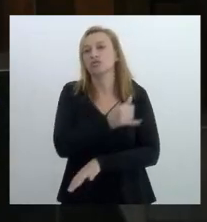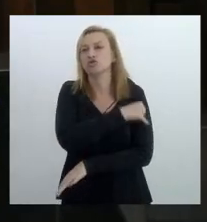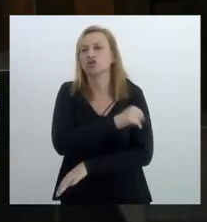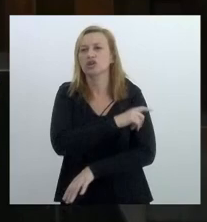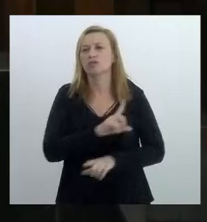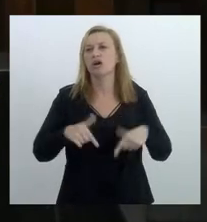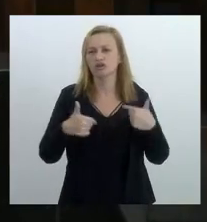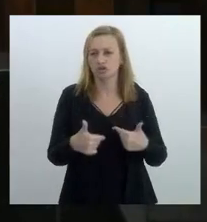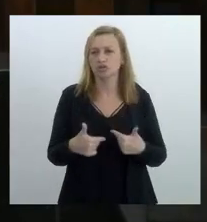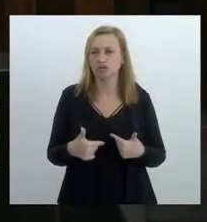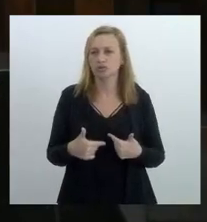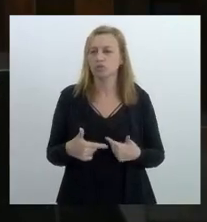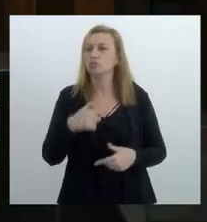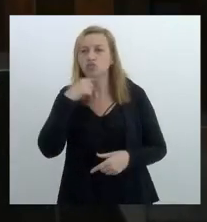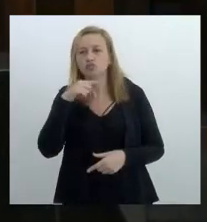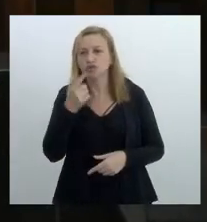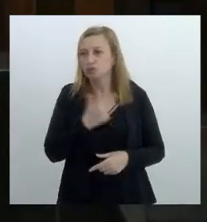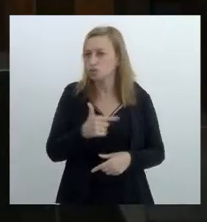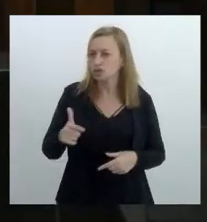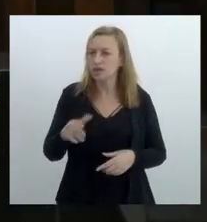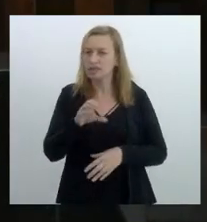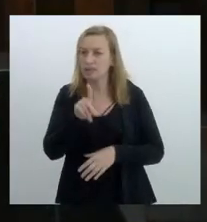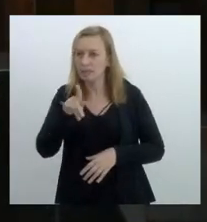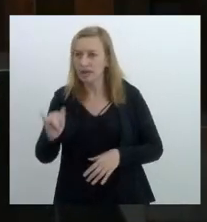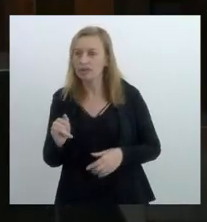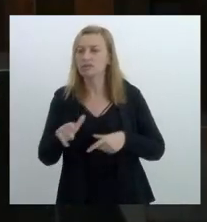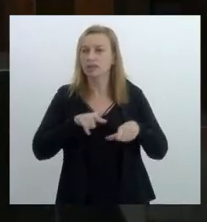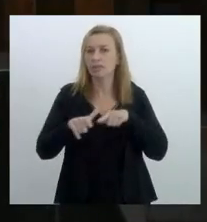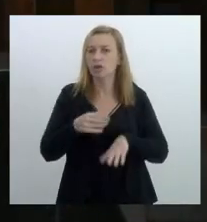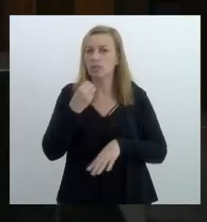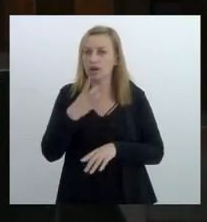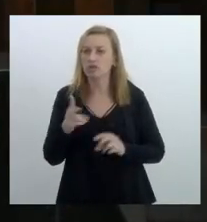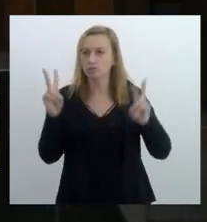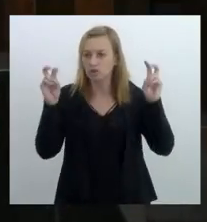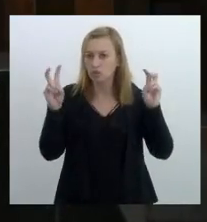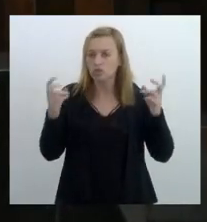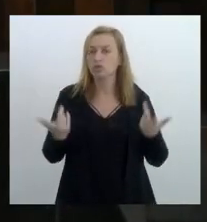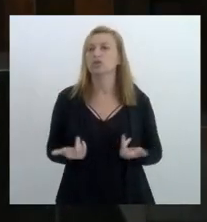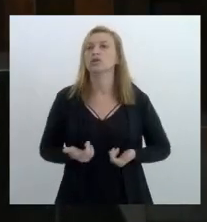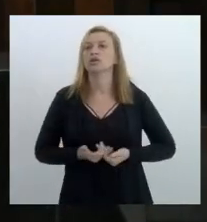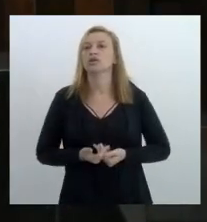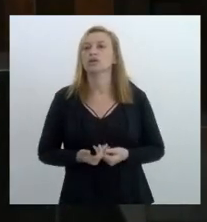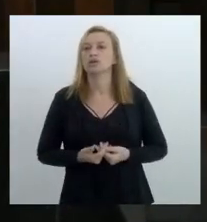questão? Porque a gente não tem dúvida, e a CPI trabalhou muito bem nisso, que